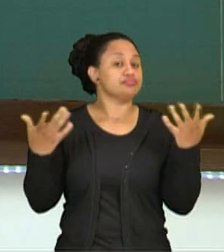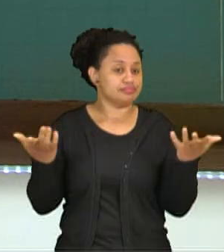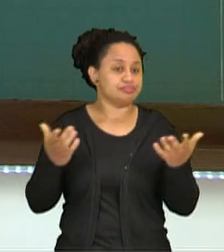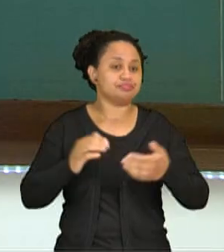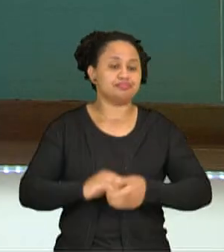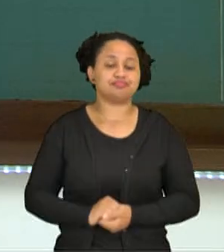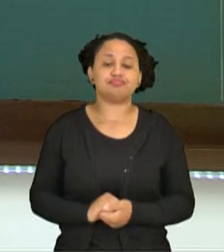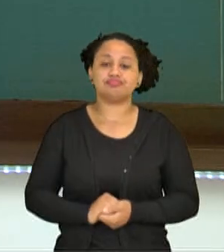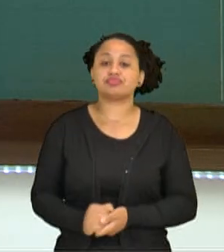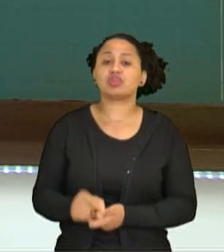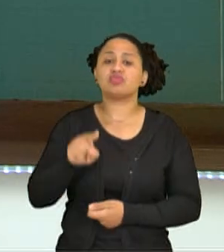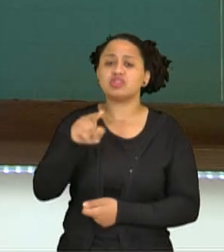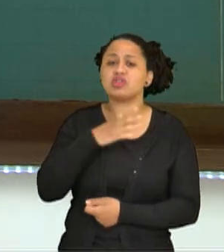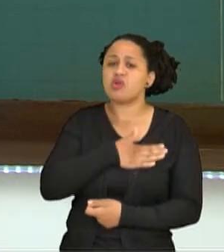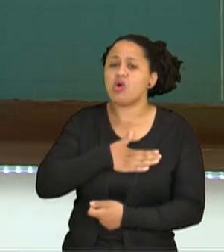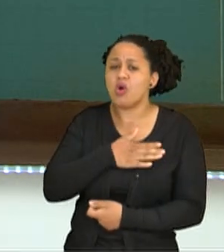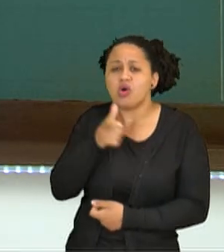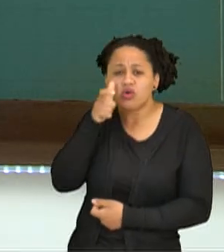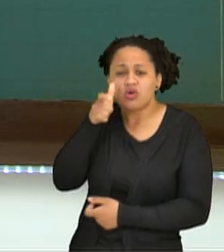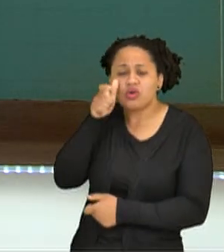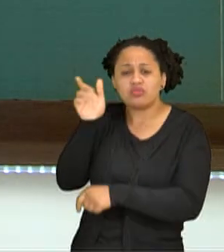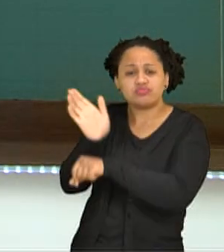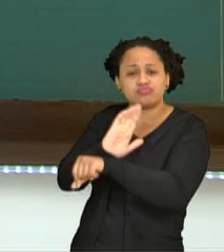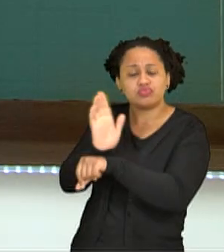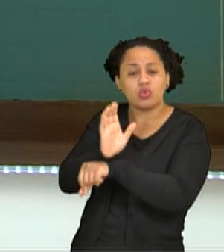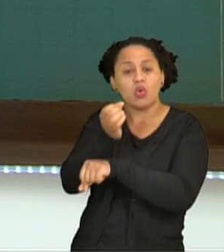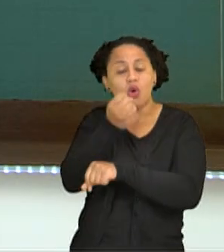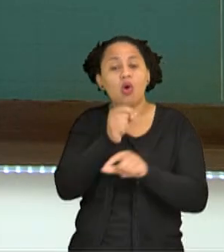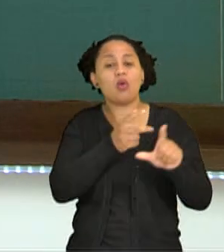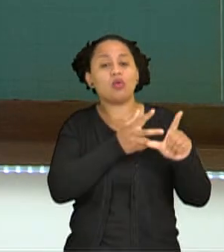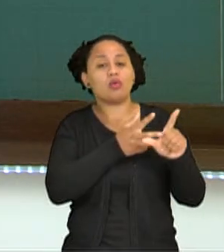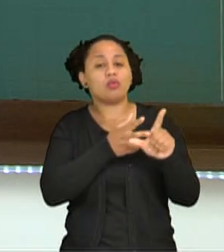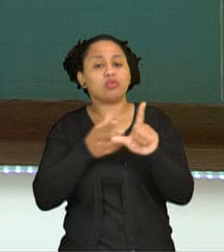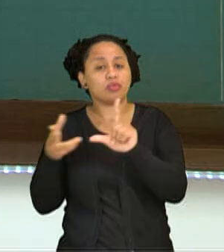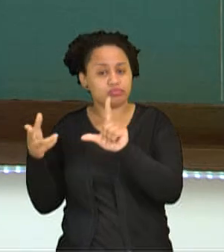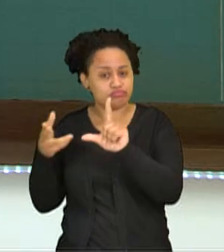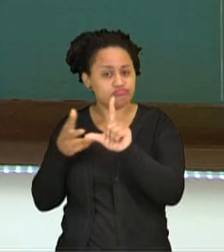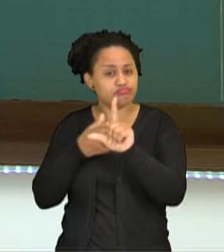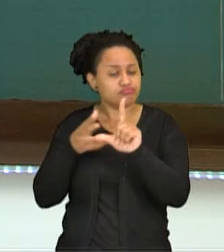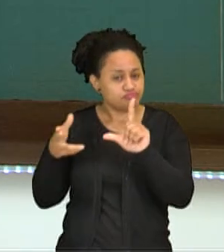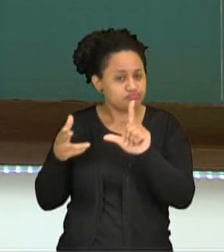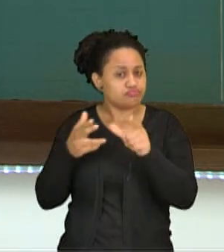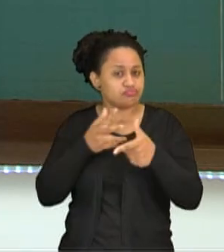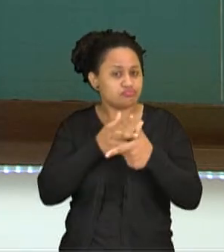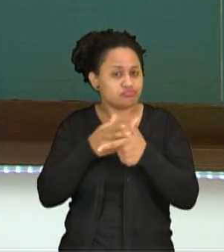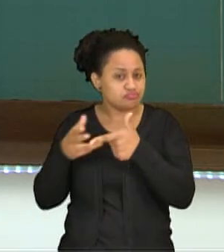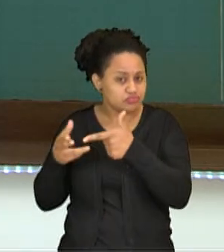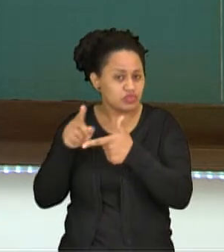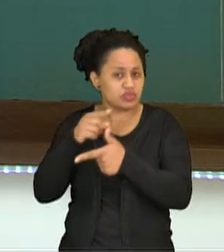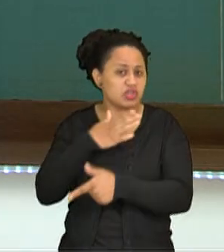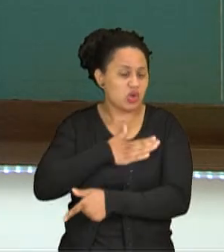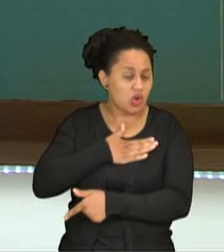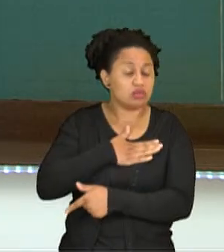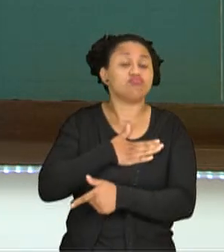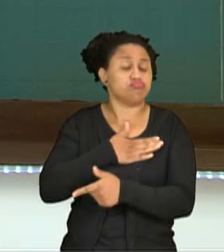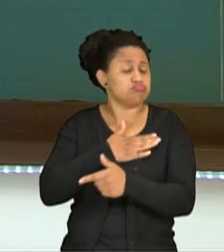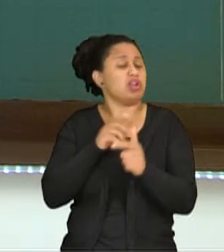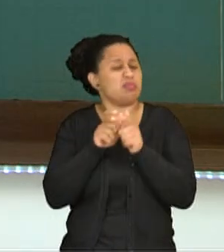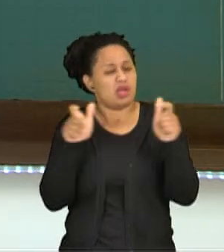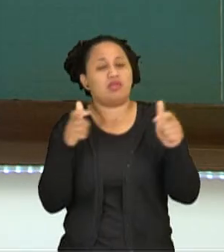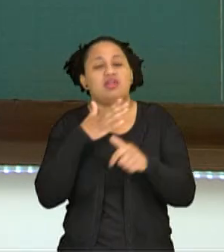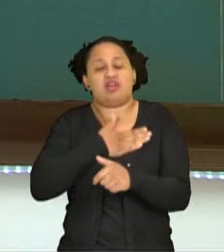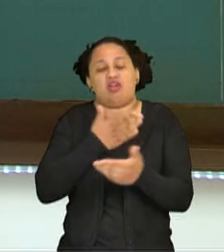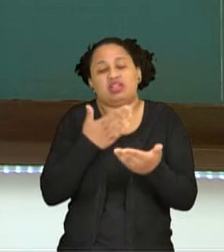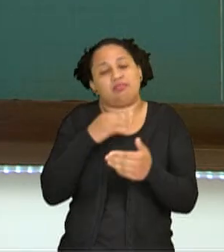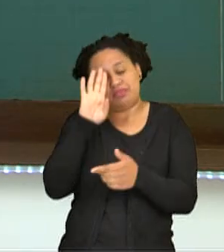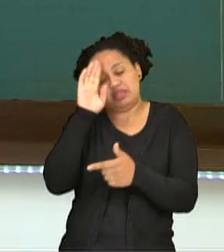Você gosta de ver filmes ou séries? Acredito que sim, a maioria das pessoas gostam, principalmente as séries que estão mais